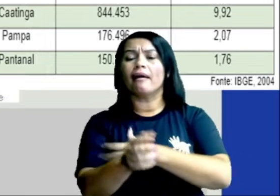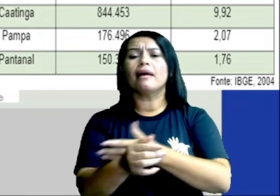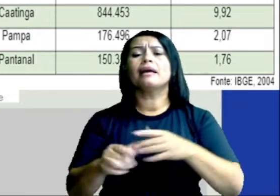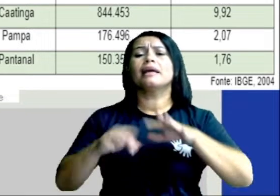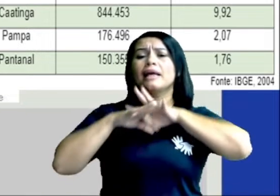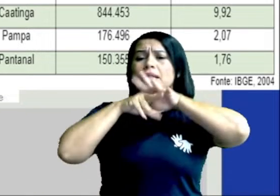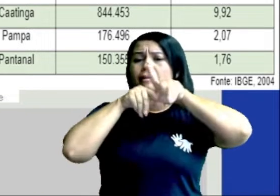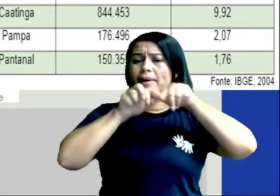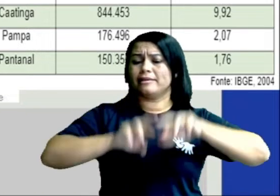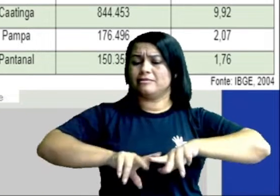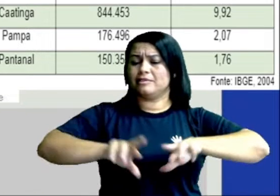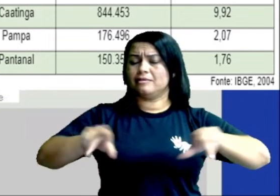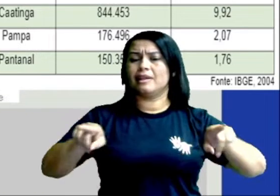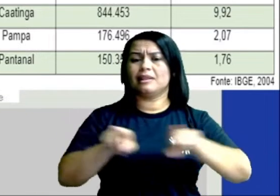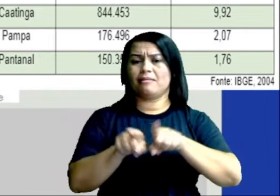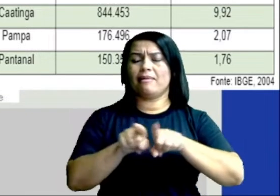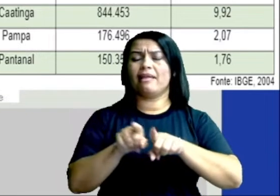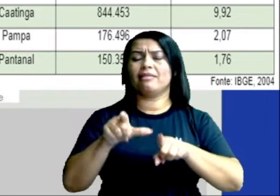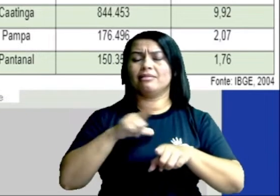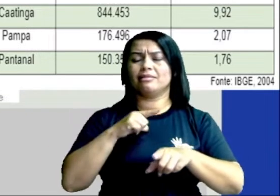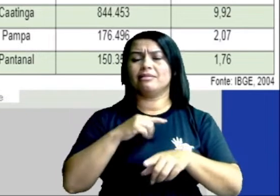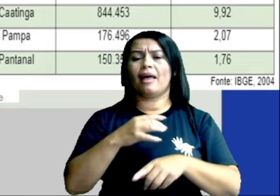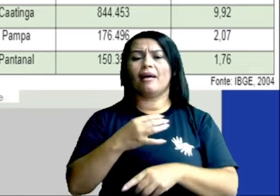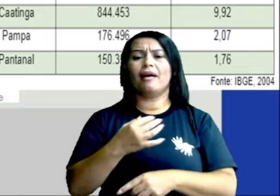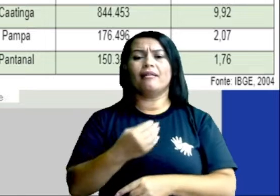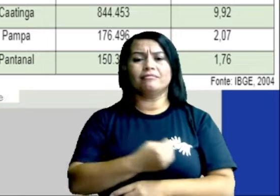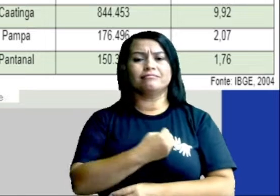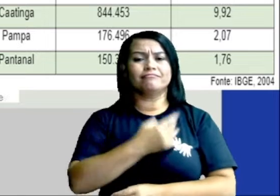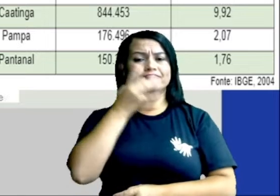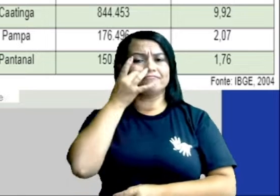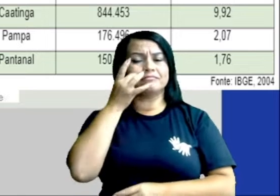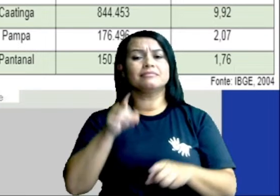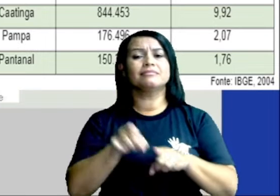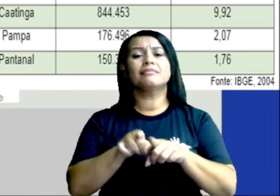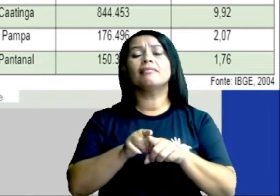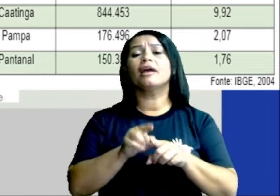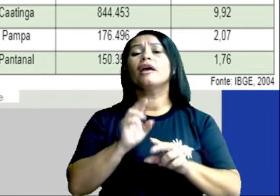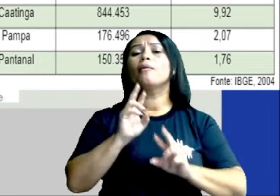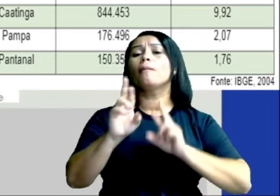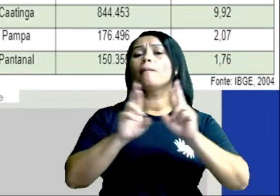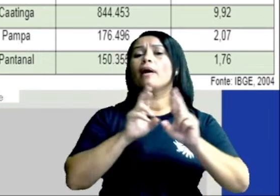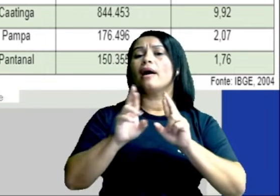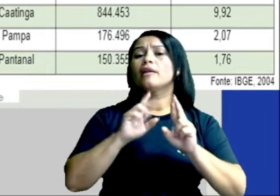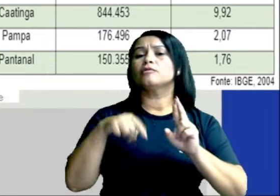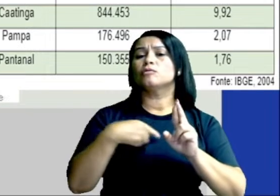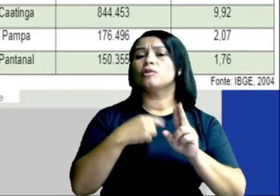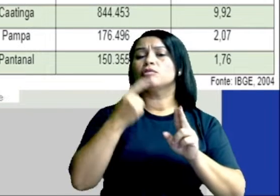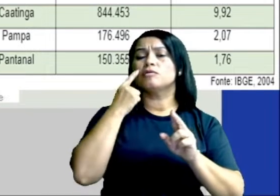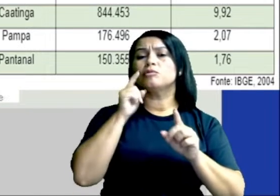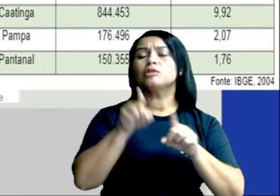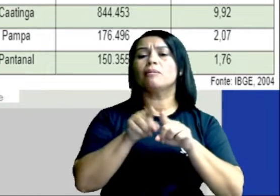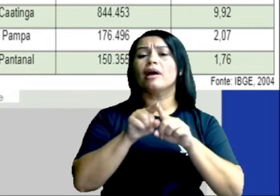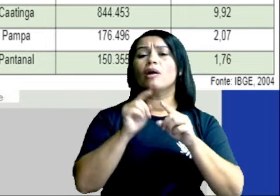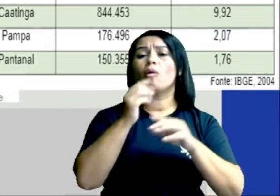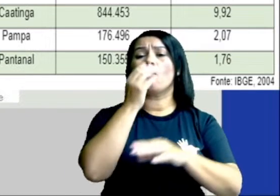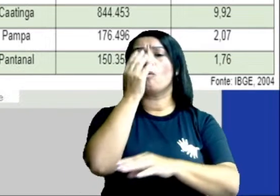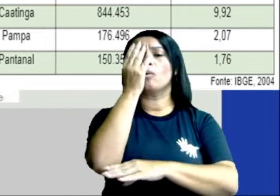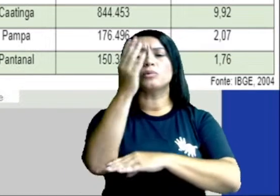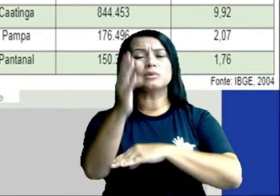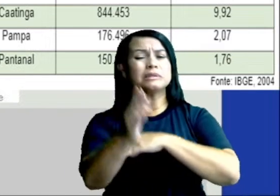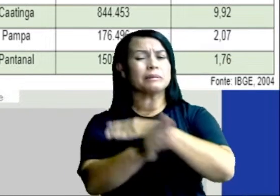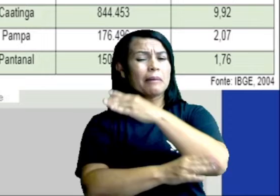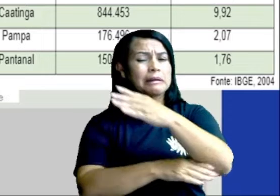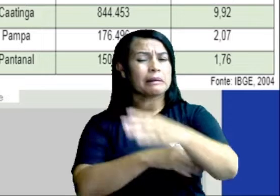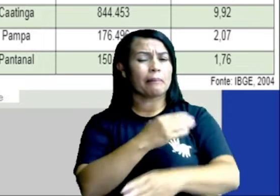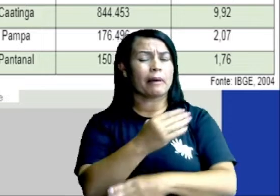aí presentes. E uma importante relação que a gente pode fazer com o desmatamento é que, com o avanço, né,